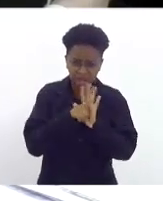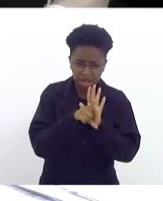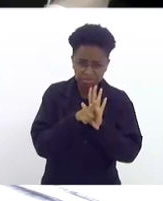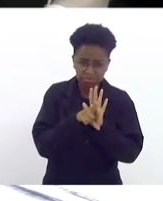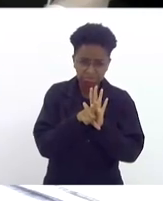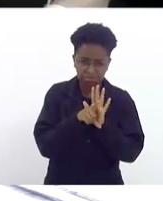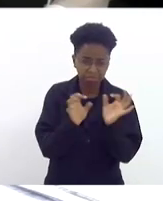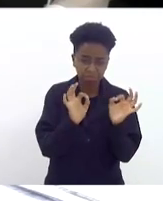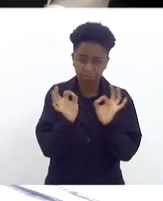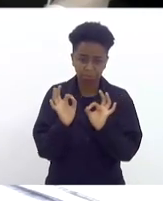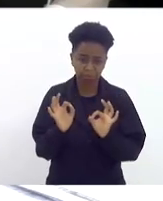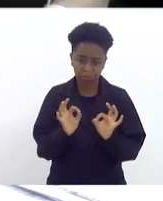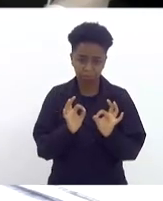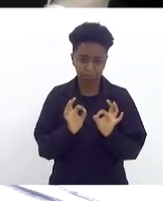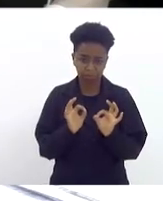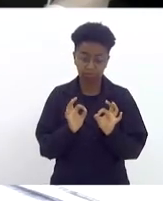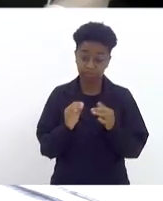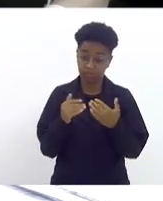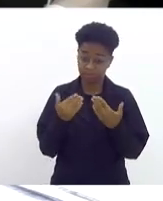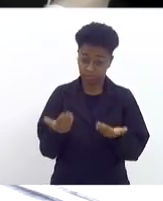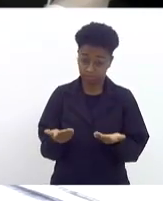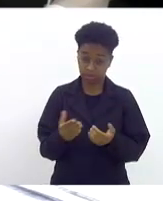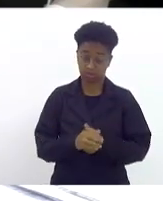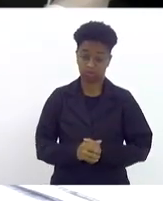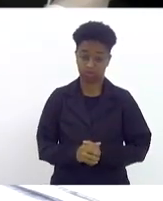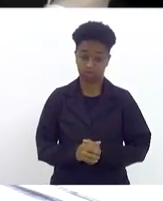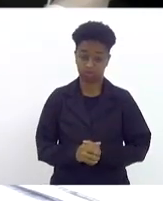isso então